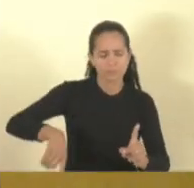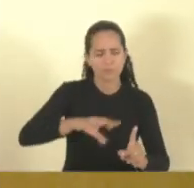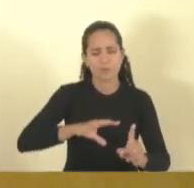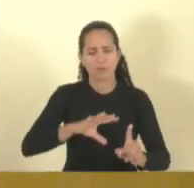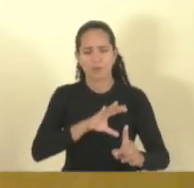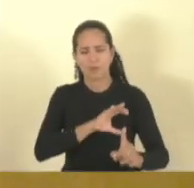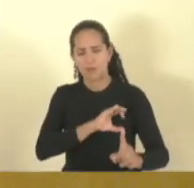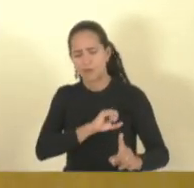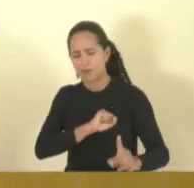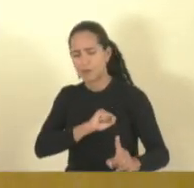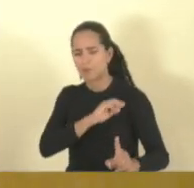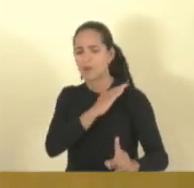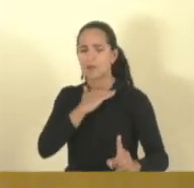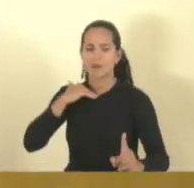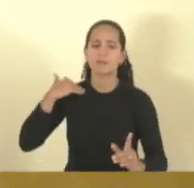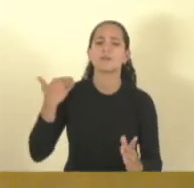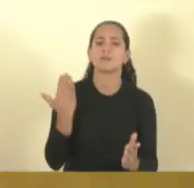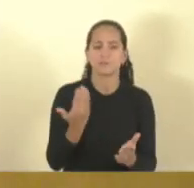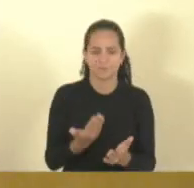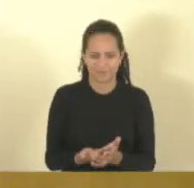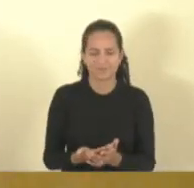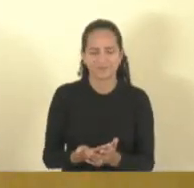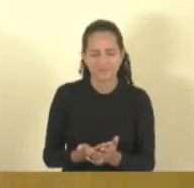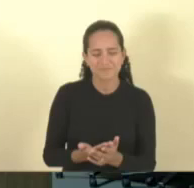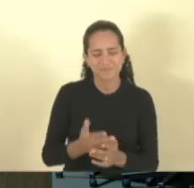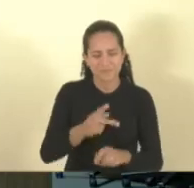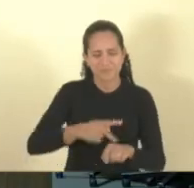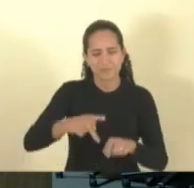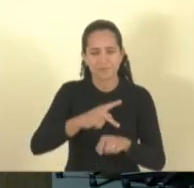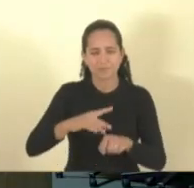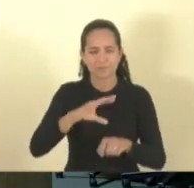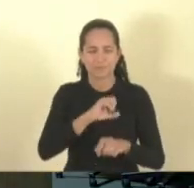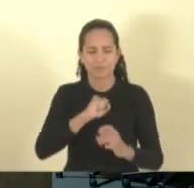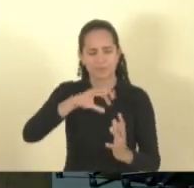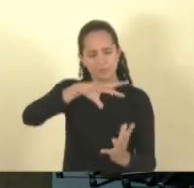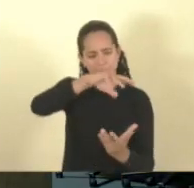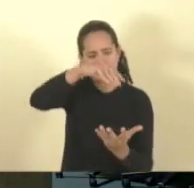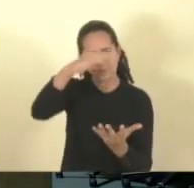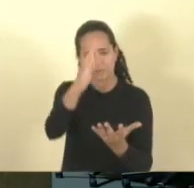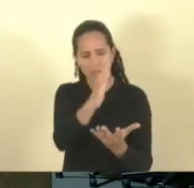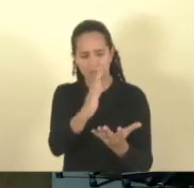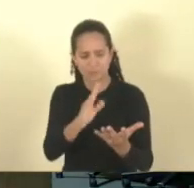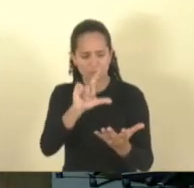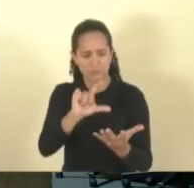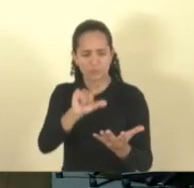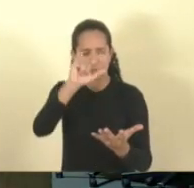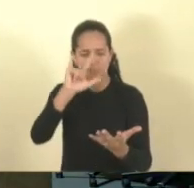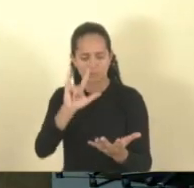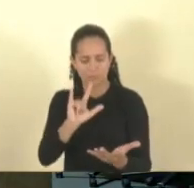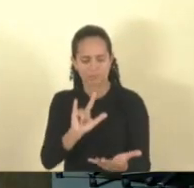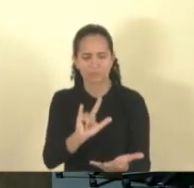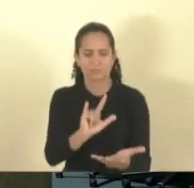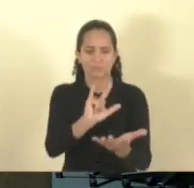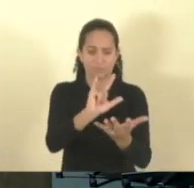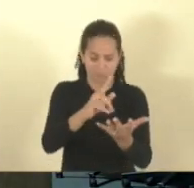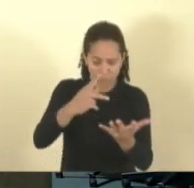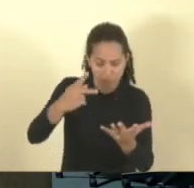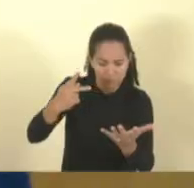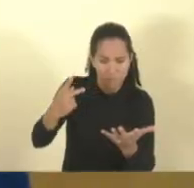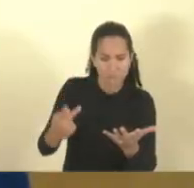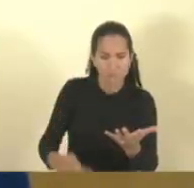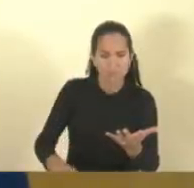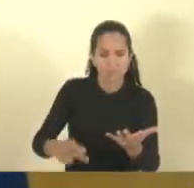própria morte, terra adorada, entre outras mil és tu, Brasil, ó pátria amada,